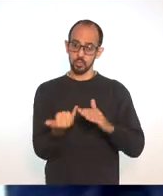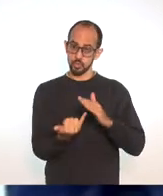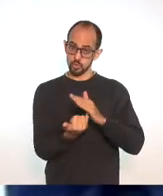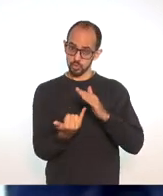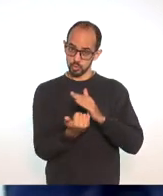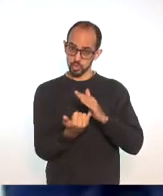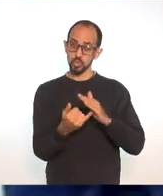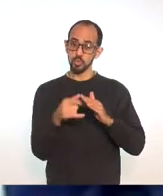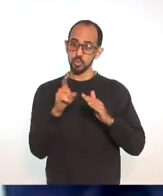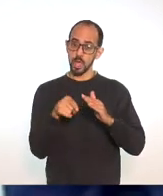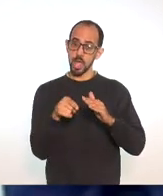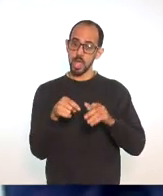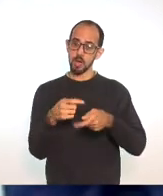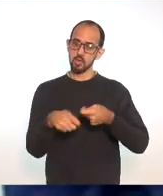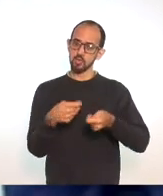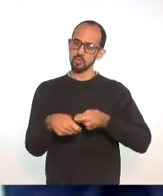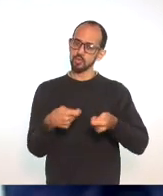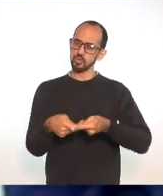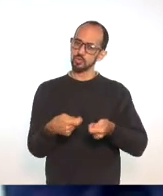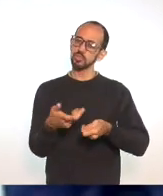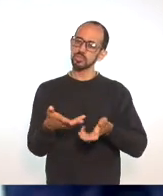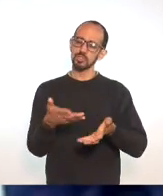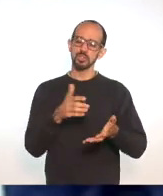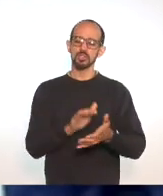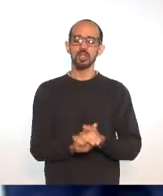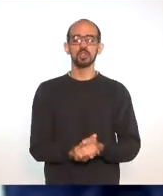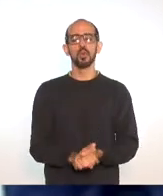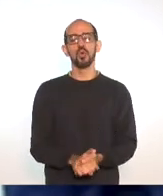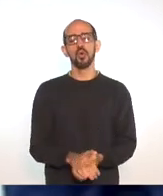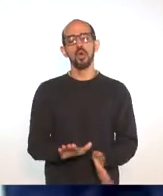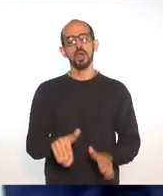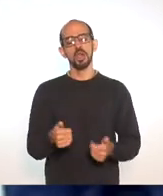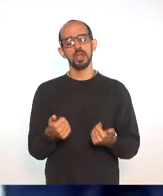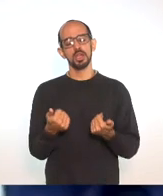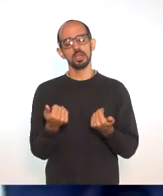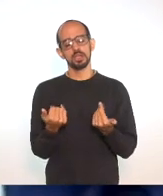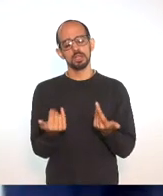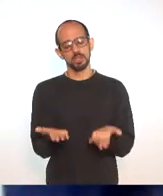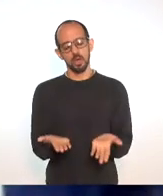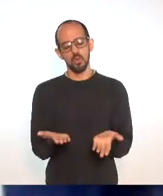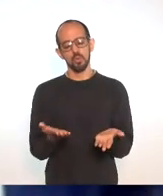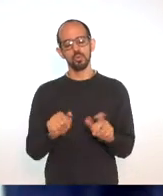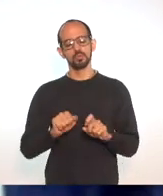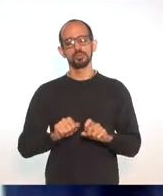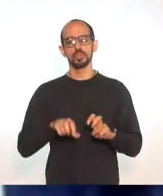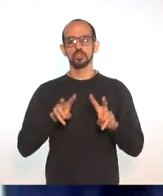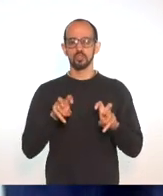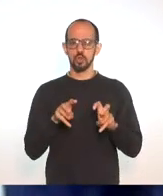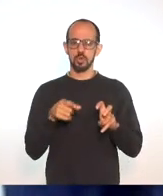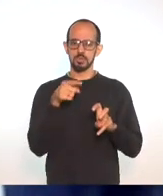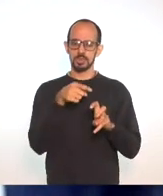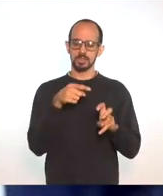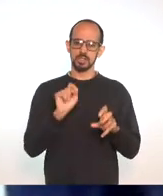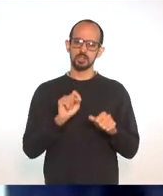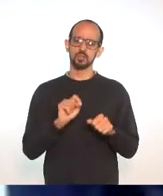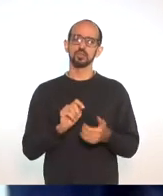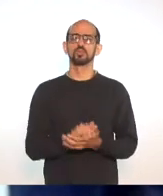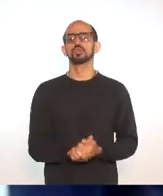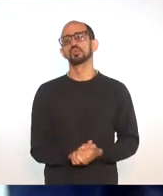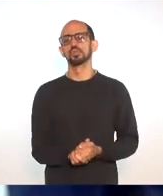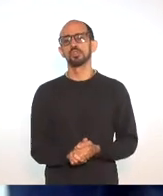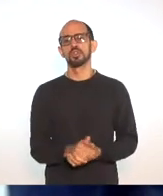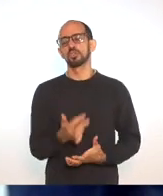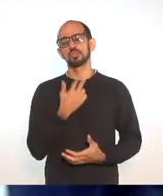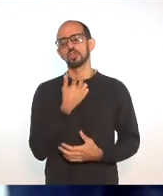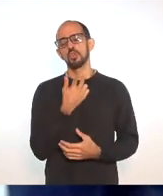executivo e aí agora especificamente sobre a matéria mesmo agradecendo essa essa tentativa de fortalecimento